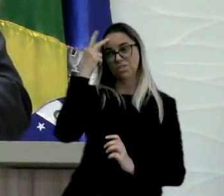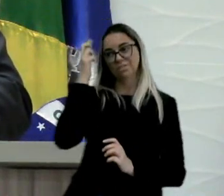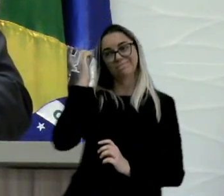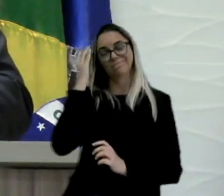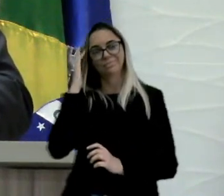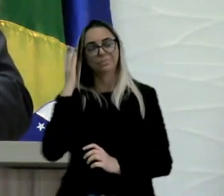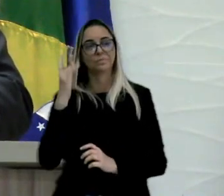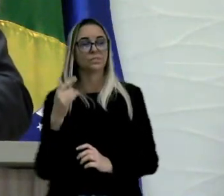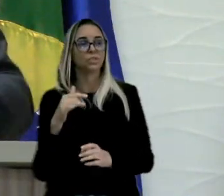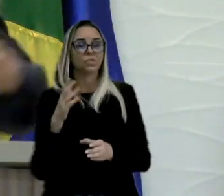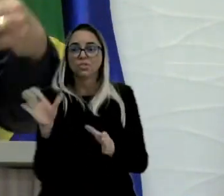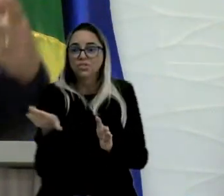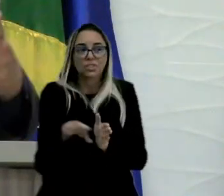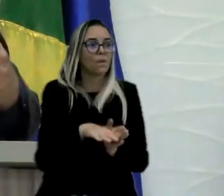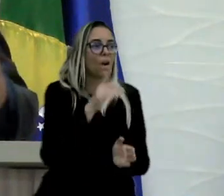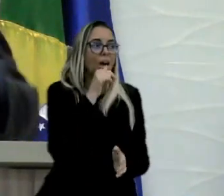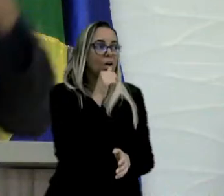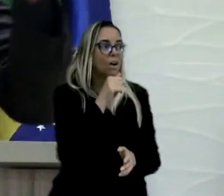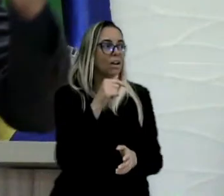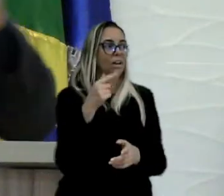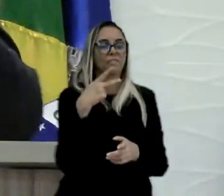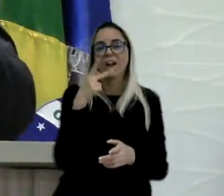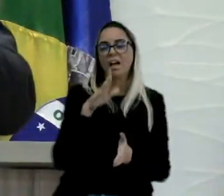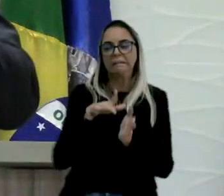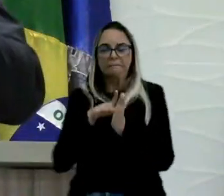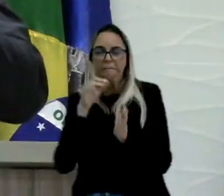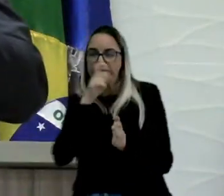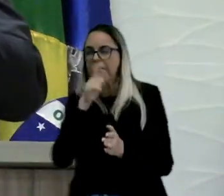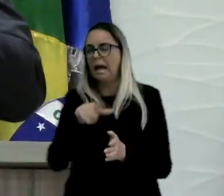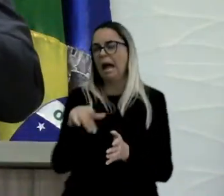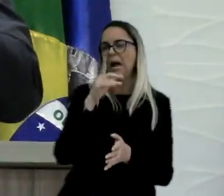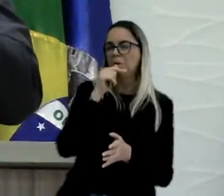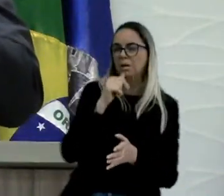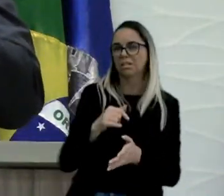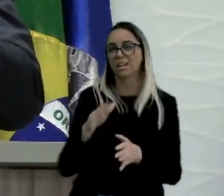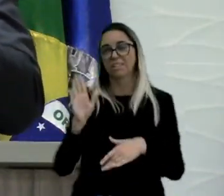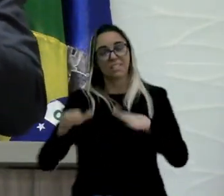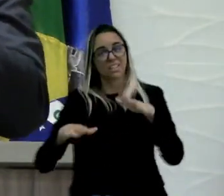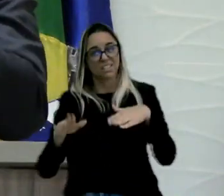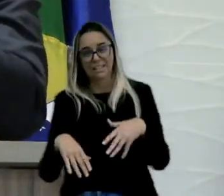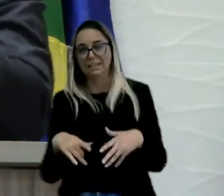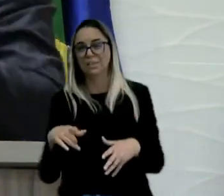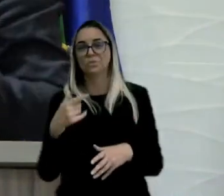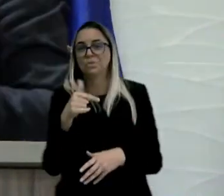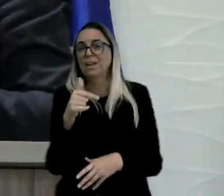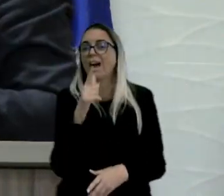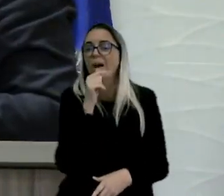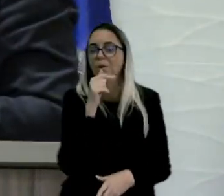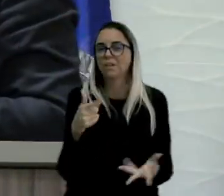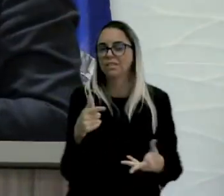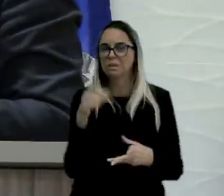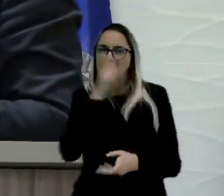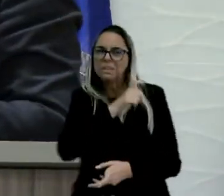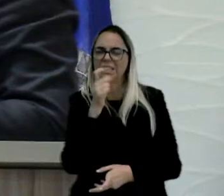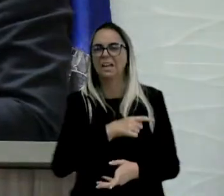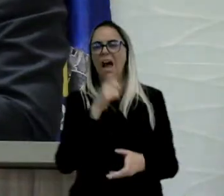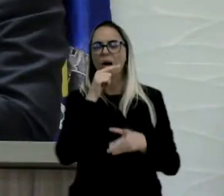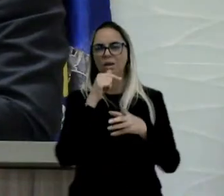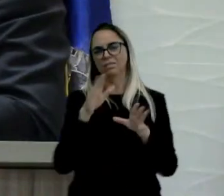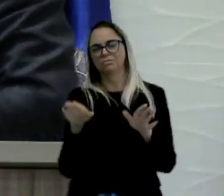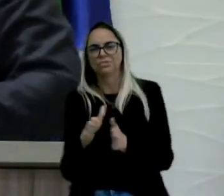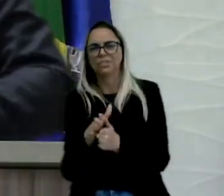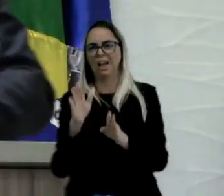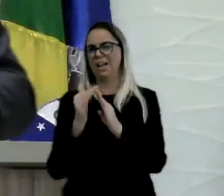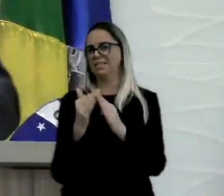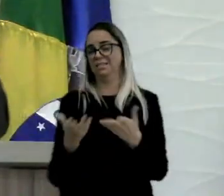Léo e ainda diz que chegou não porque chegou às vezes não chega nem vento às vezes não chega Nenhum vento